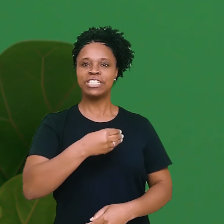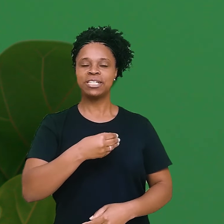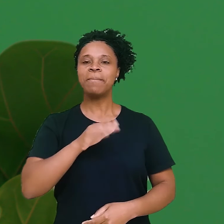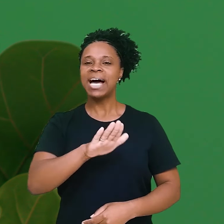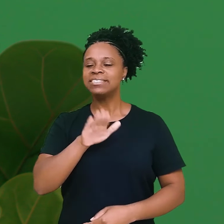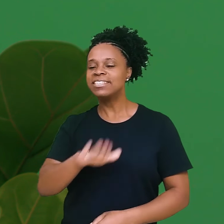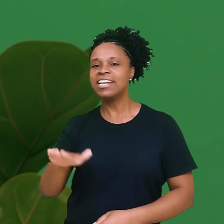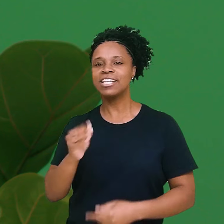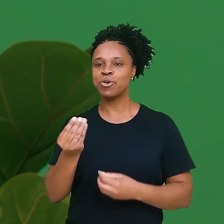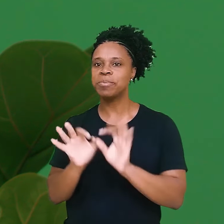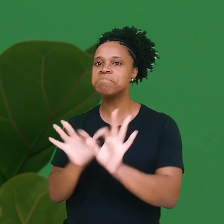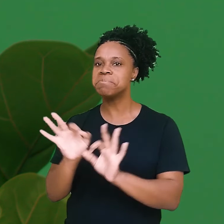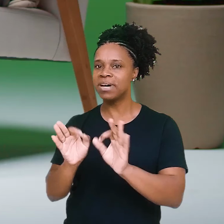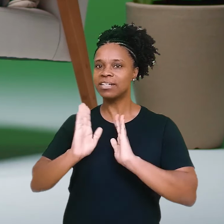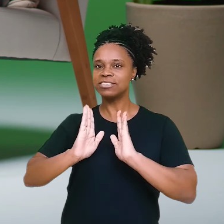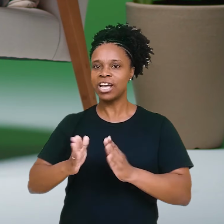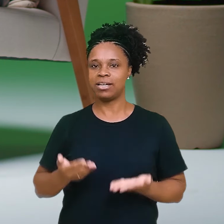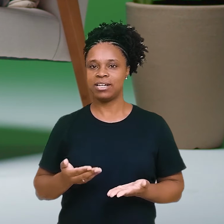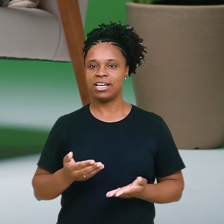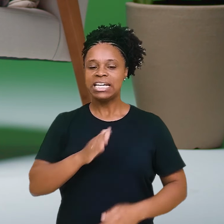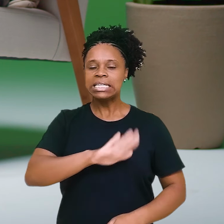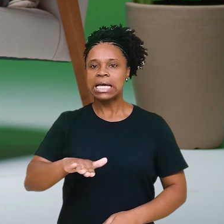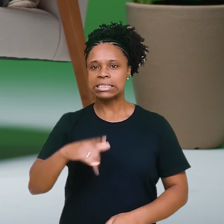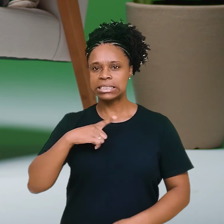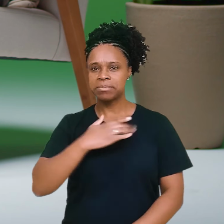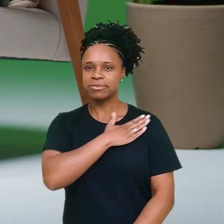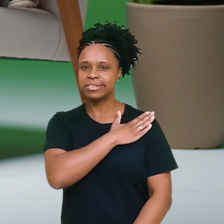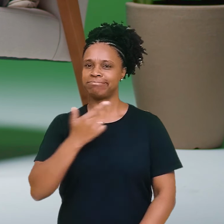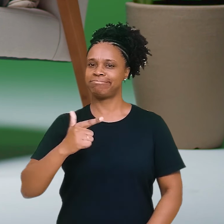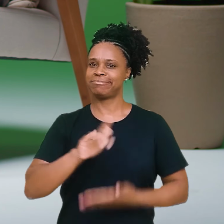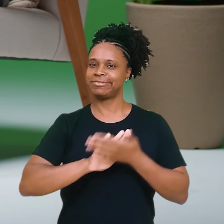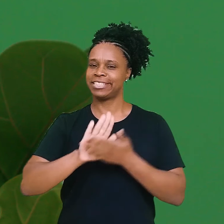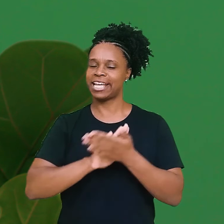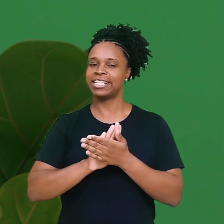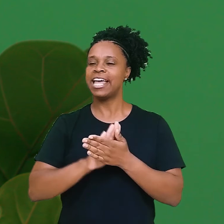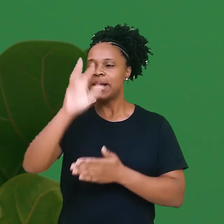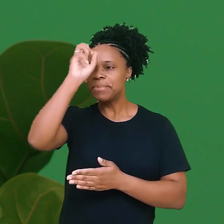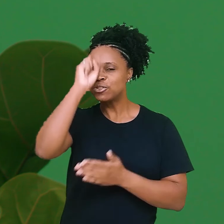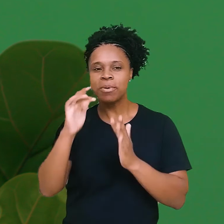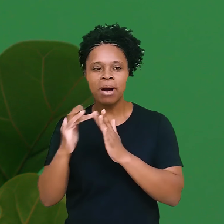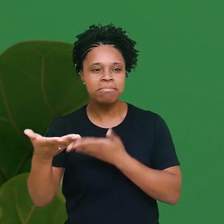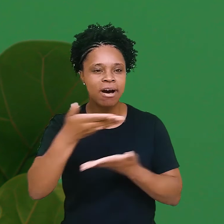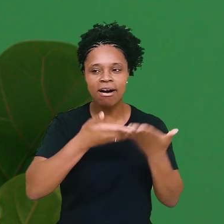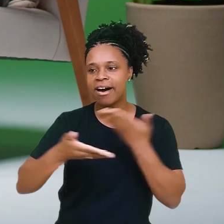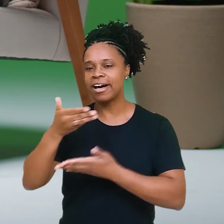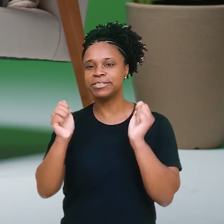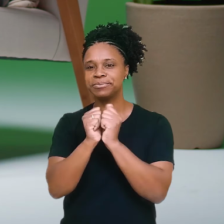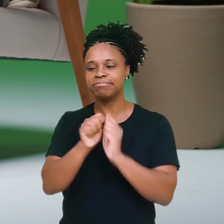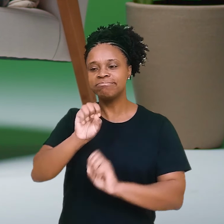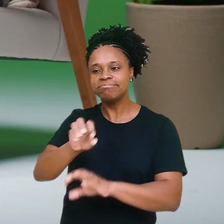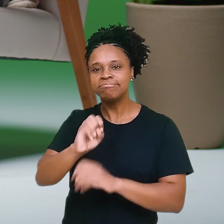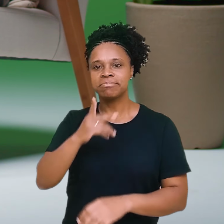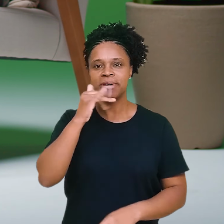crianças dessa nova geração são pessoas preparadas. A criança, ela não nasce com nenhum preconceito, ela aprende ali com a convivência, com a educação dos pais. Essa